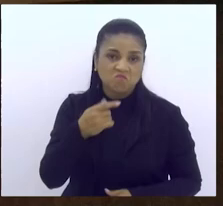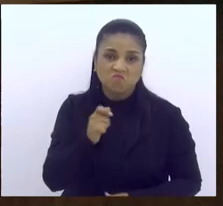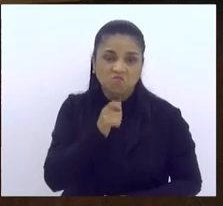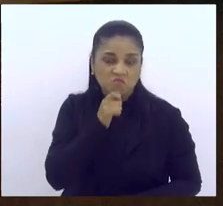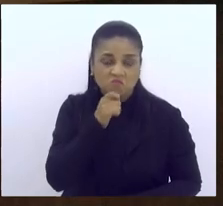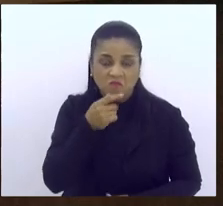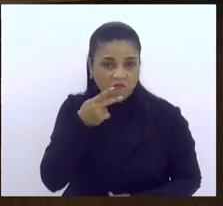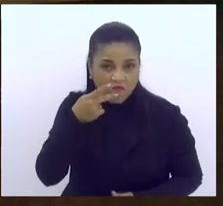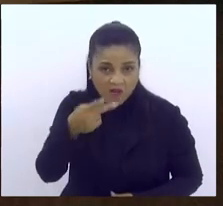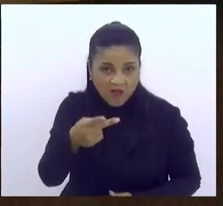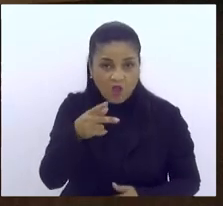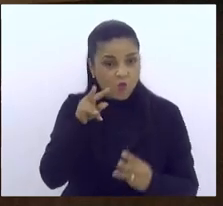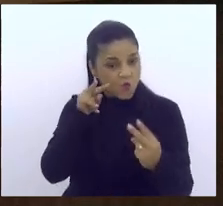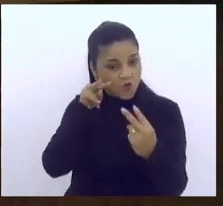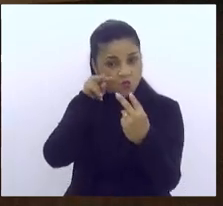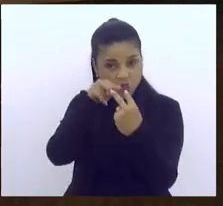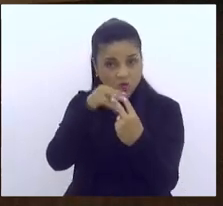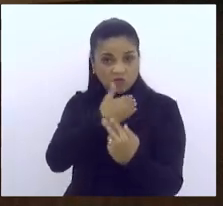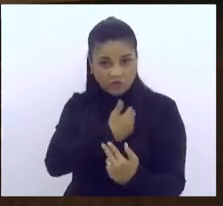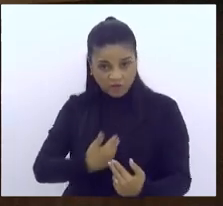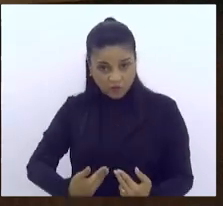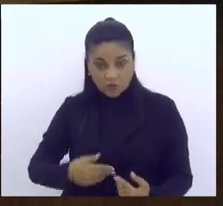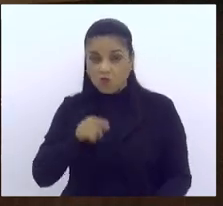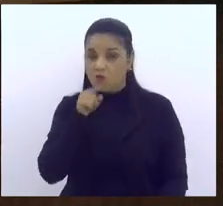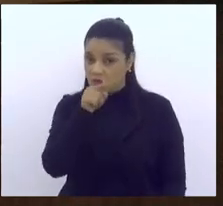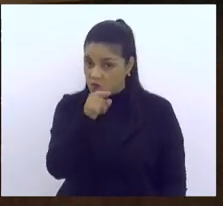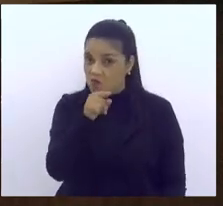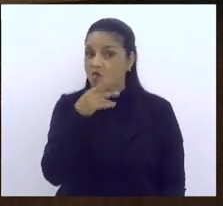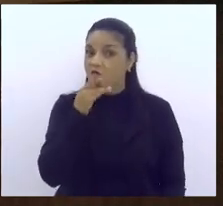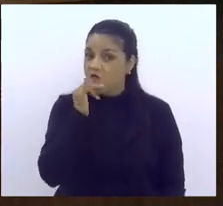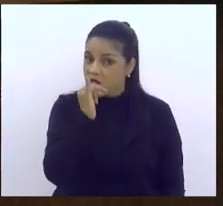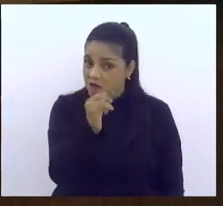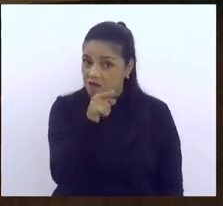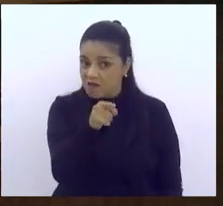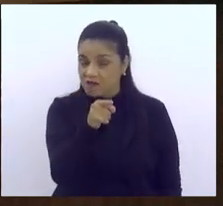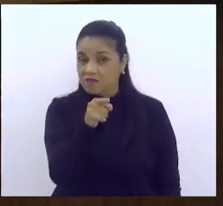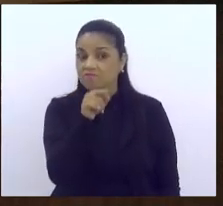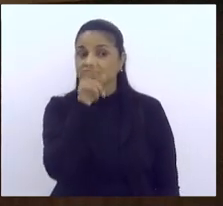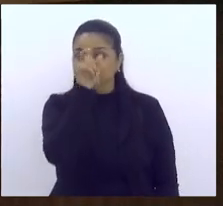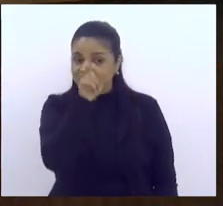governador, olhando no olho dele, falei, governador,